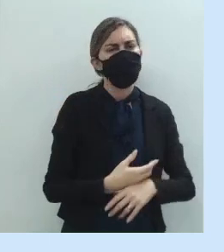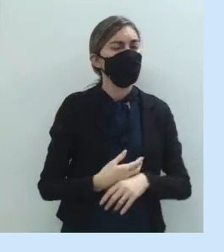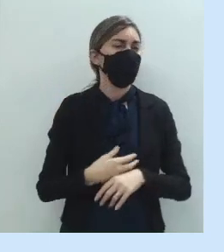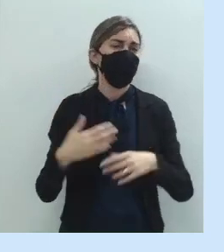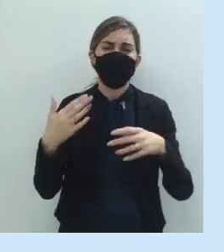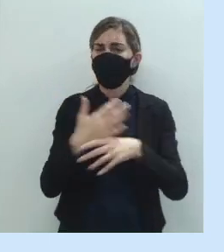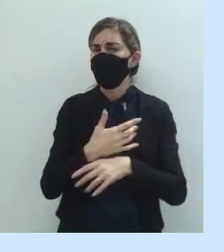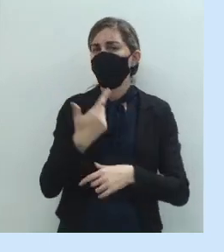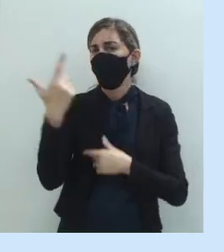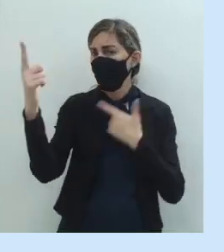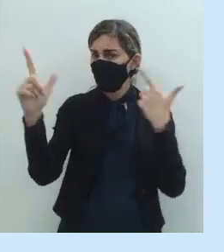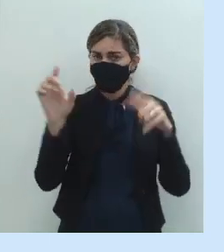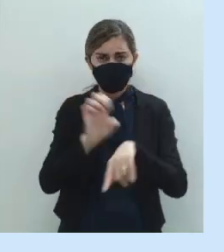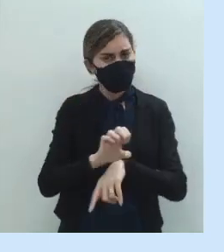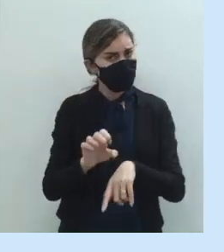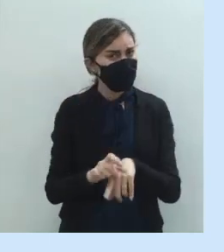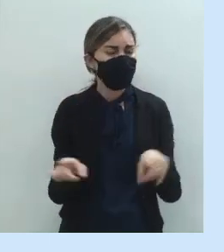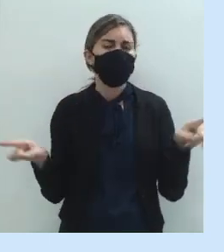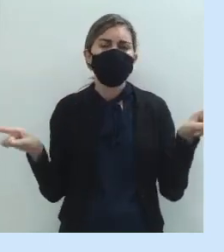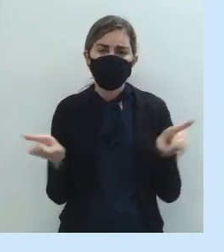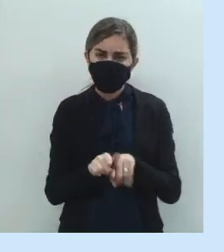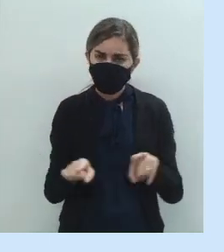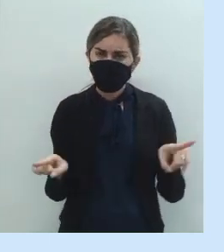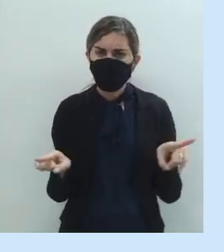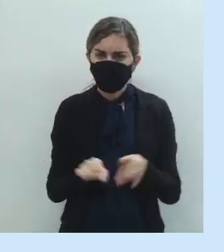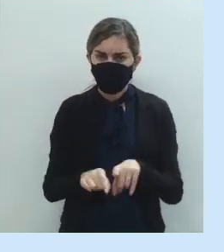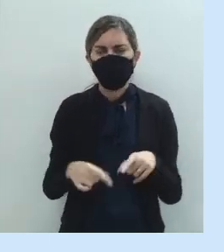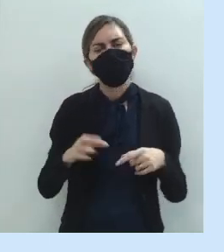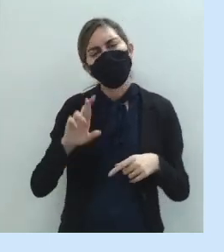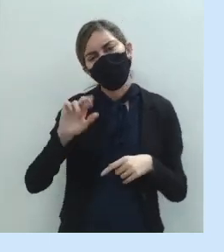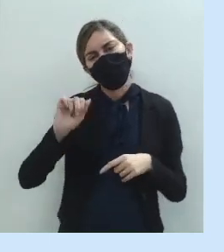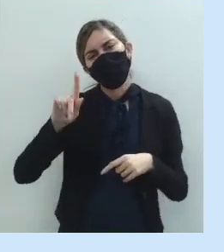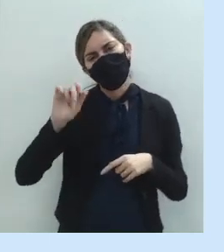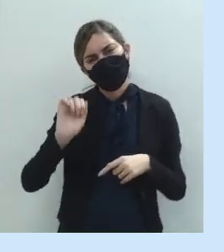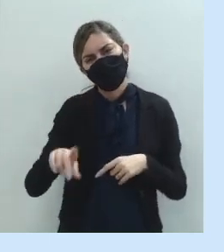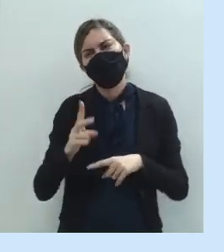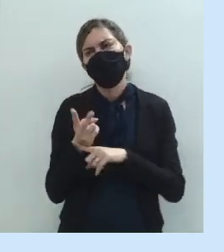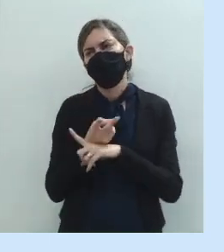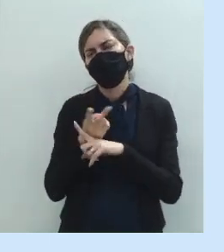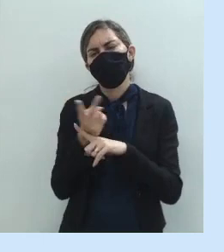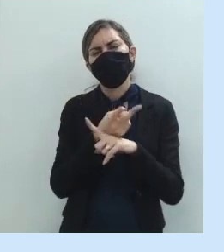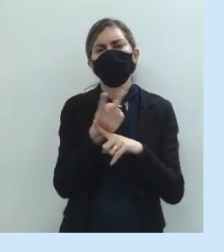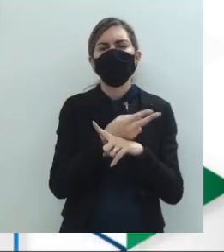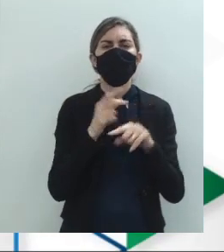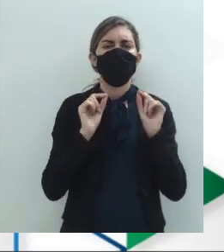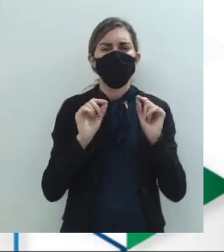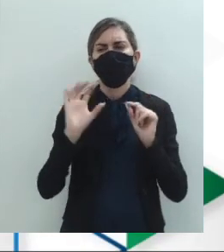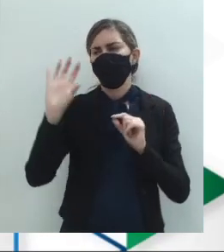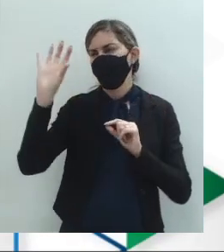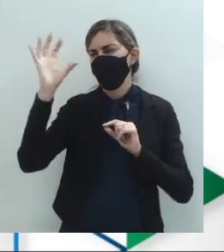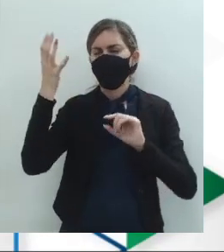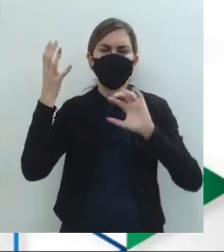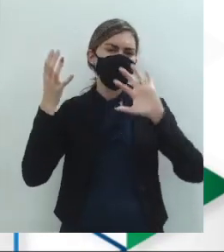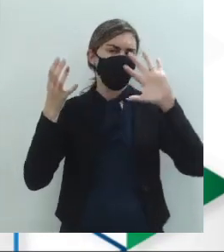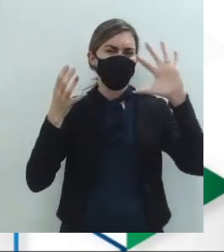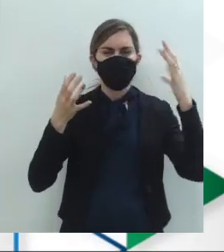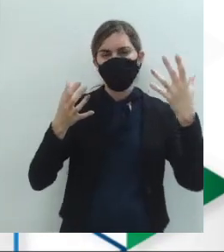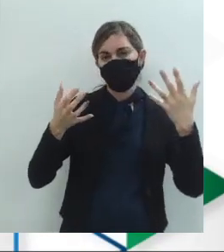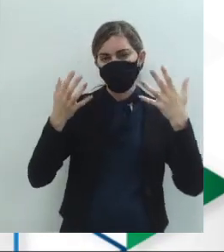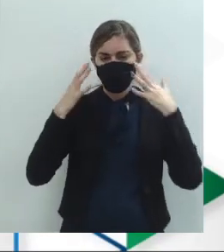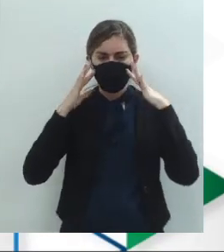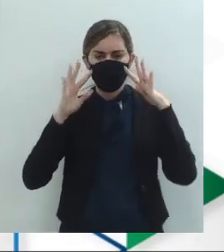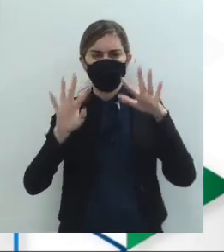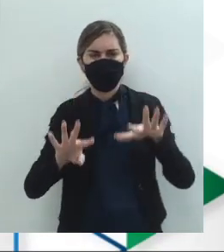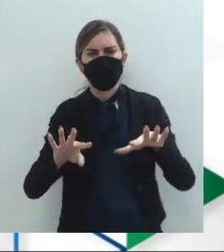várias cidades de outros estados também, onde o Roger sempre buscava, né, o que acontecia na cena